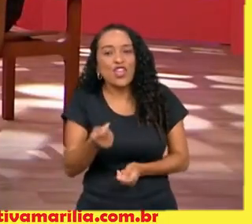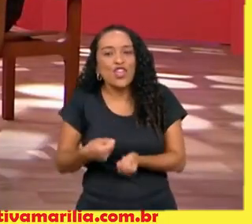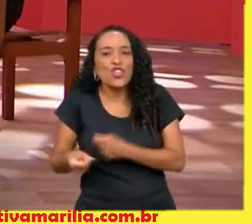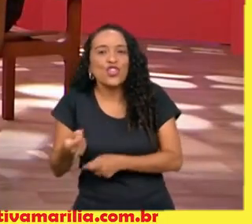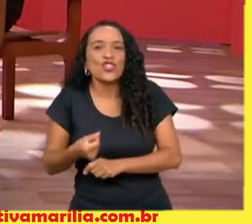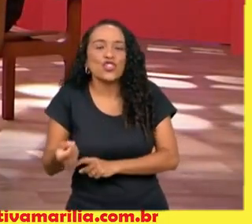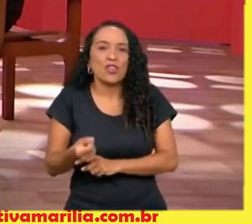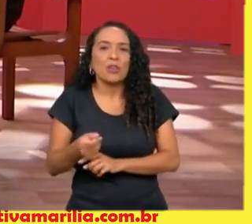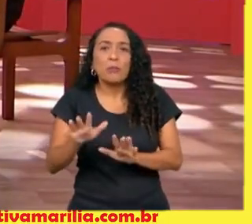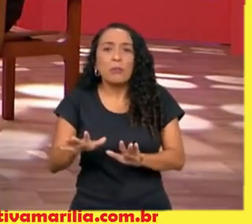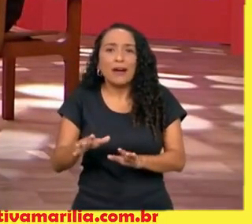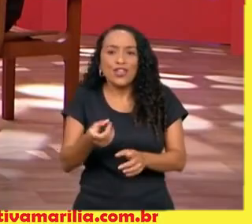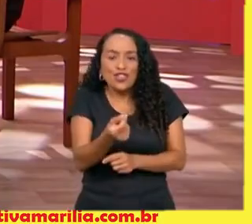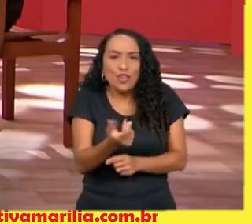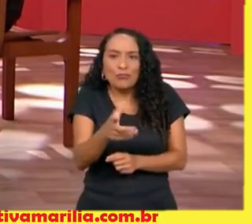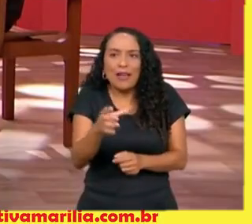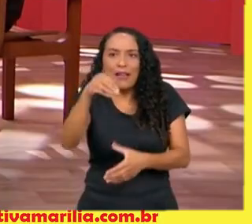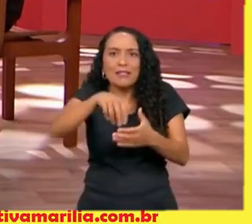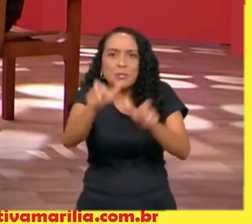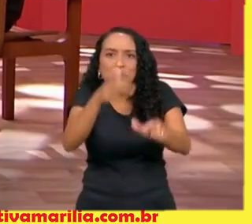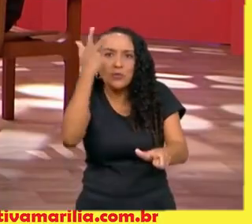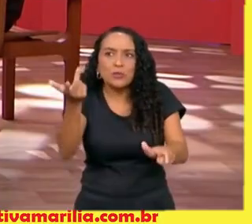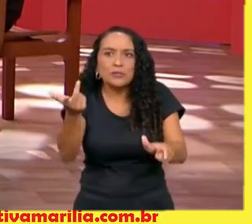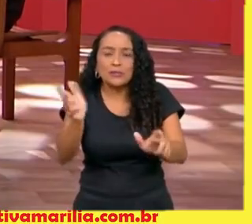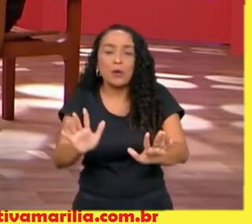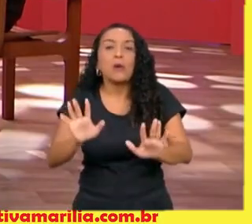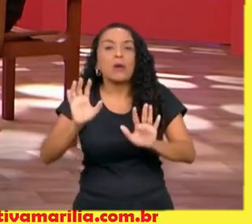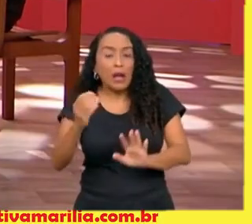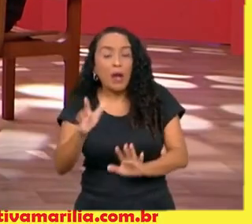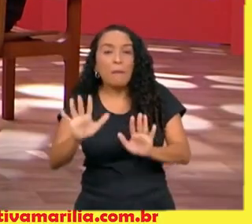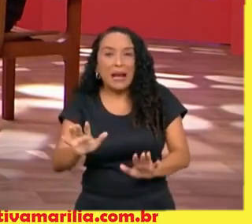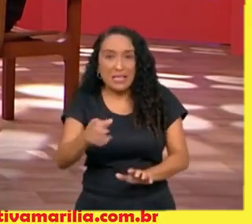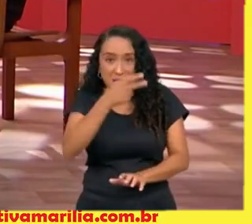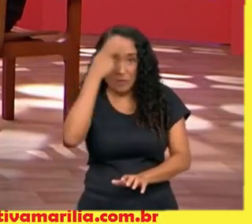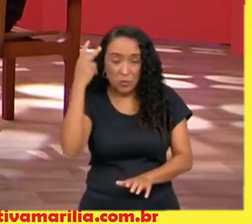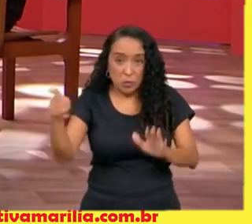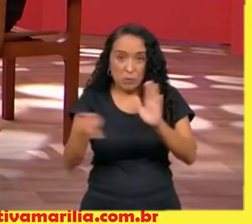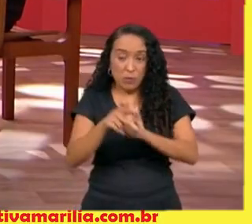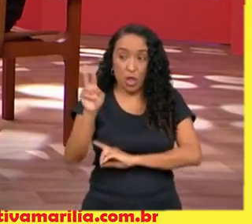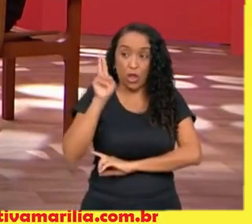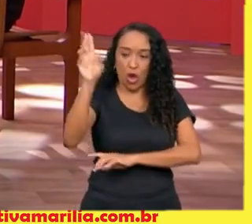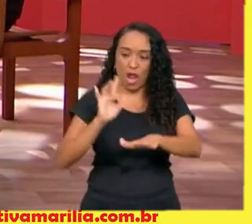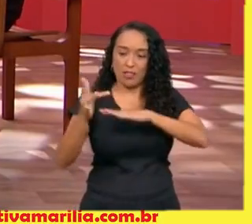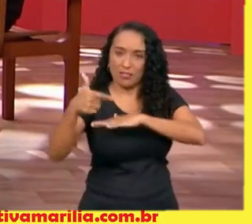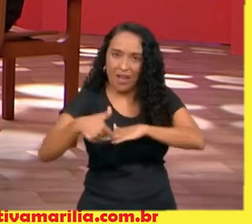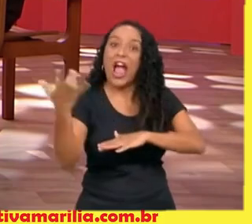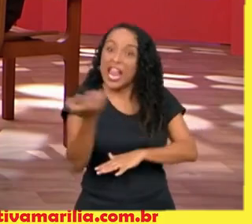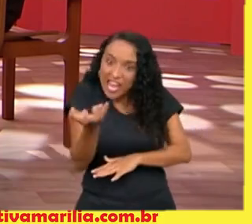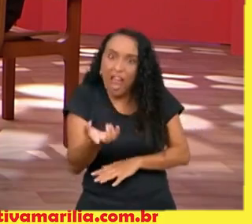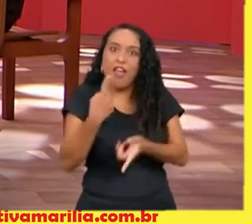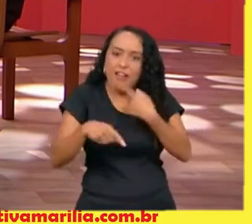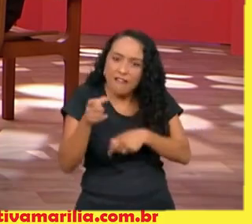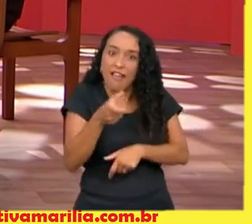aí maneira, o dinheiro né? não está nas pessoas que estão... Não, claro, né? Claro. Mas os senhores do algoritmo querem que o circo pegue fogo também. Querem que o